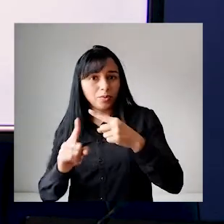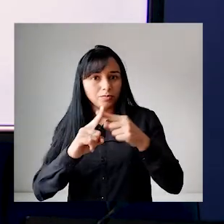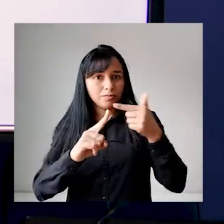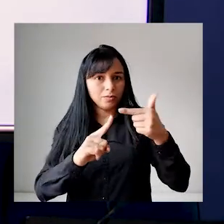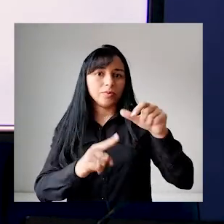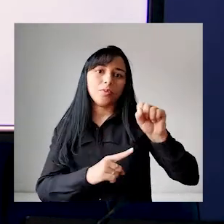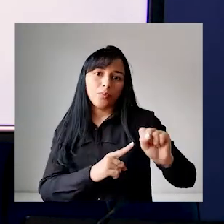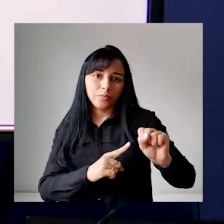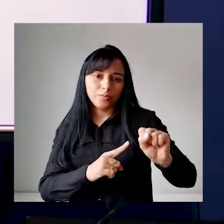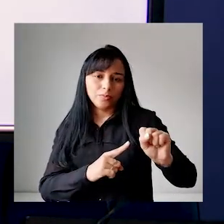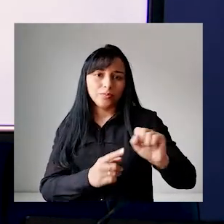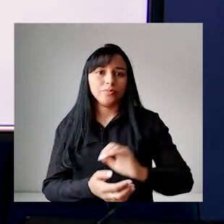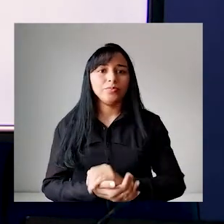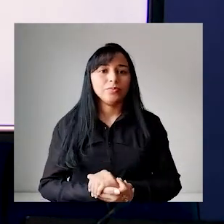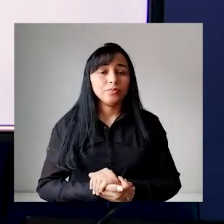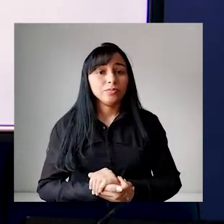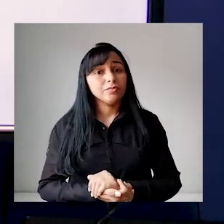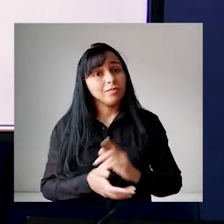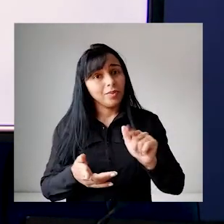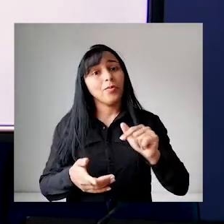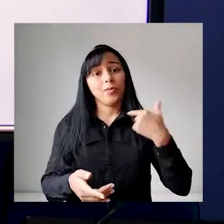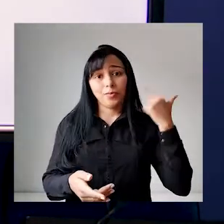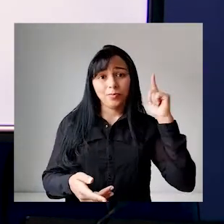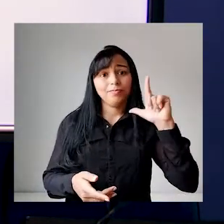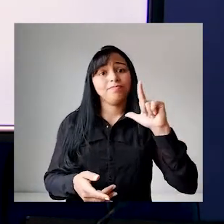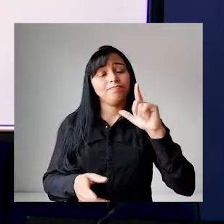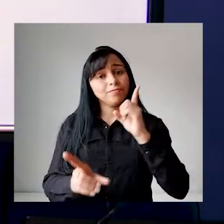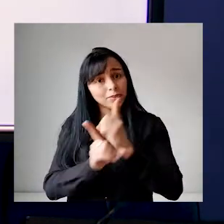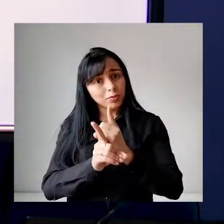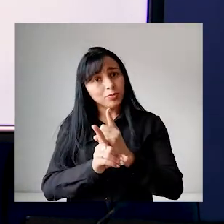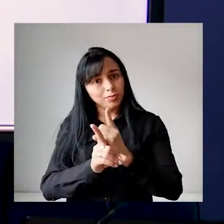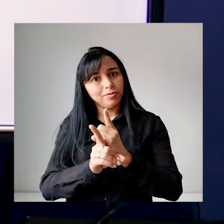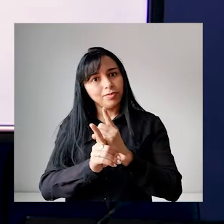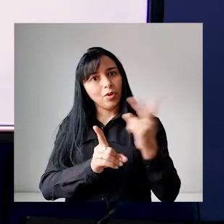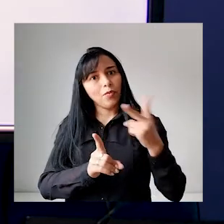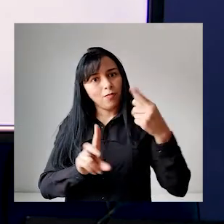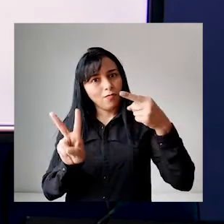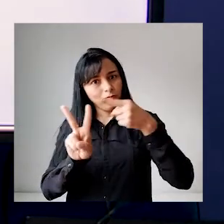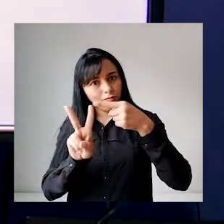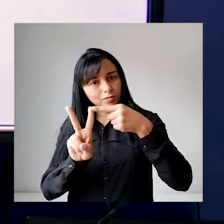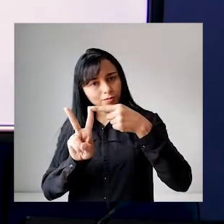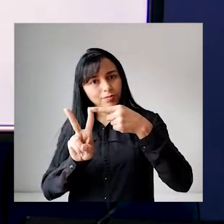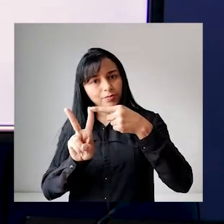Então, não serve para a resposta porque eu consegui definir a raiz dela.